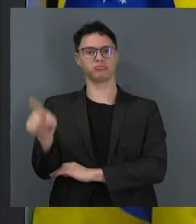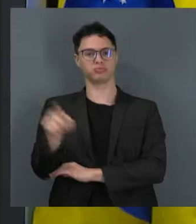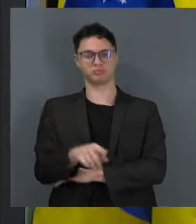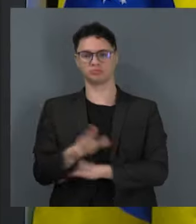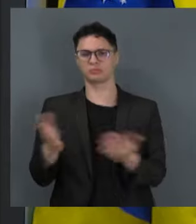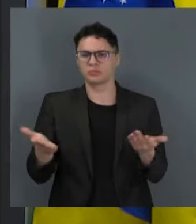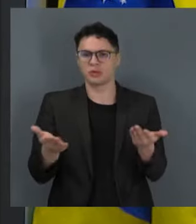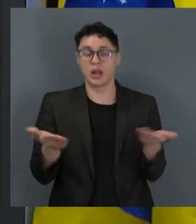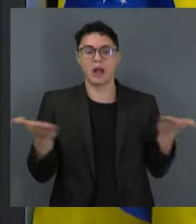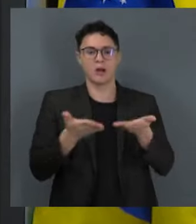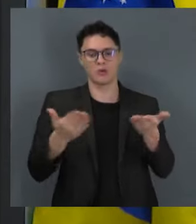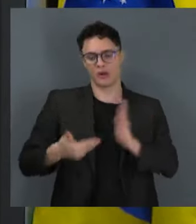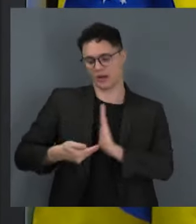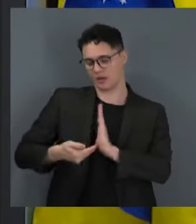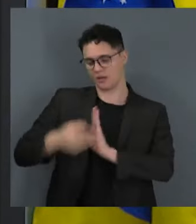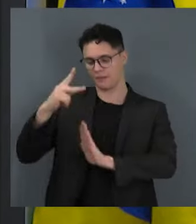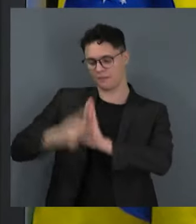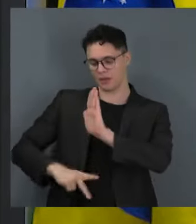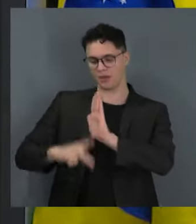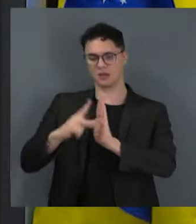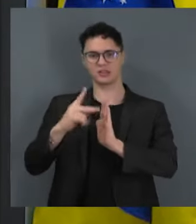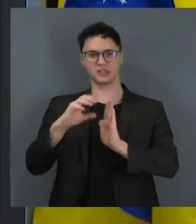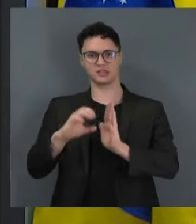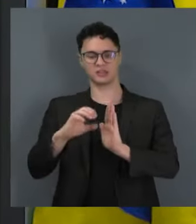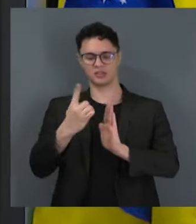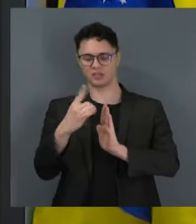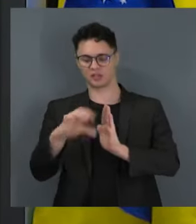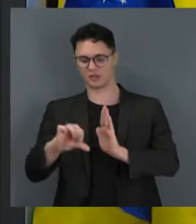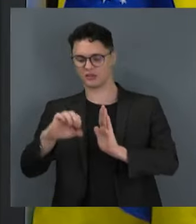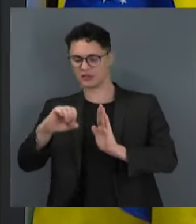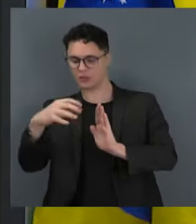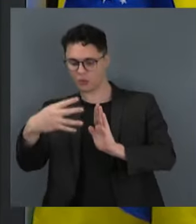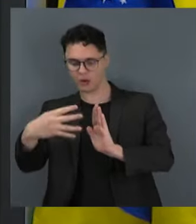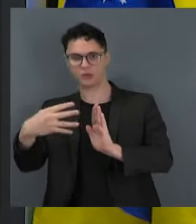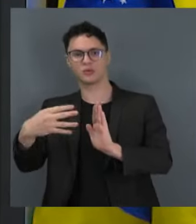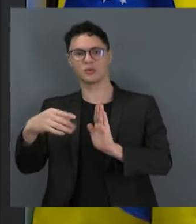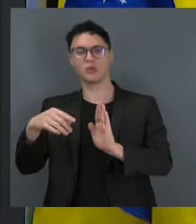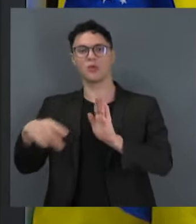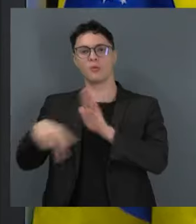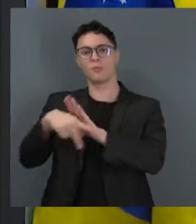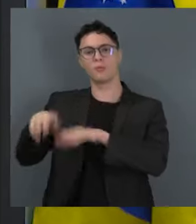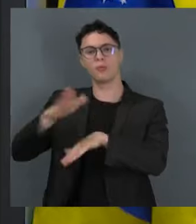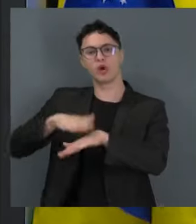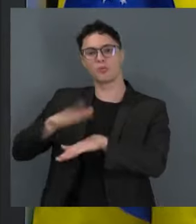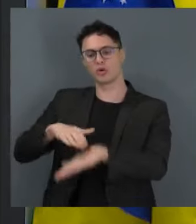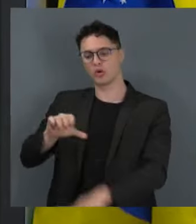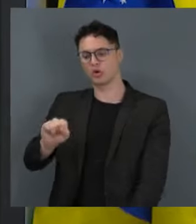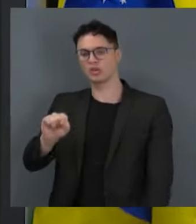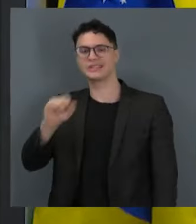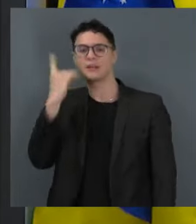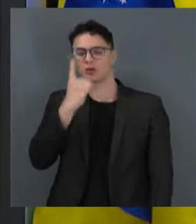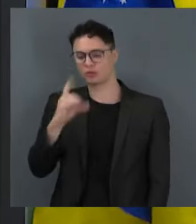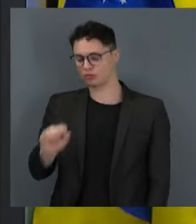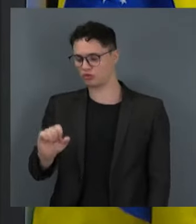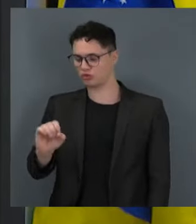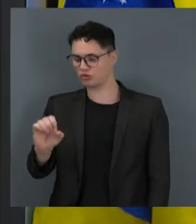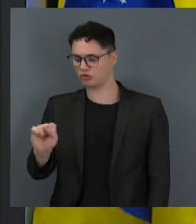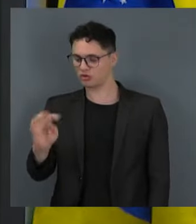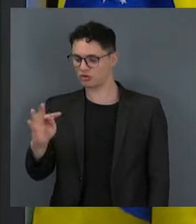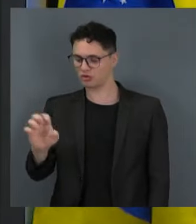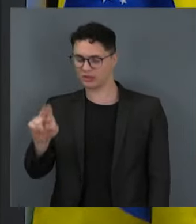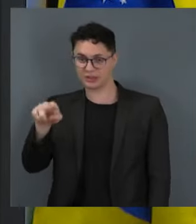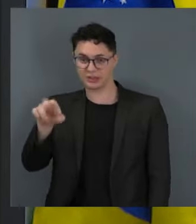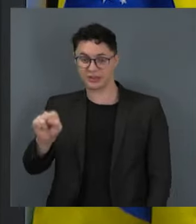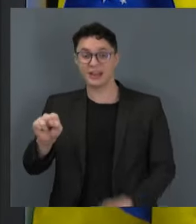do pl 1904 de autoria de Sóstenes Cavalcante que tem o mesmo objetivo de resolução do